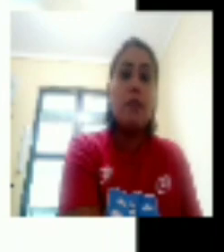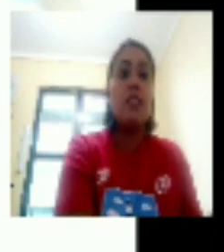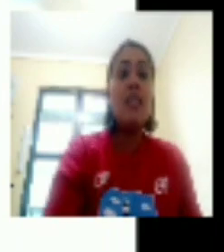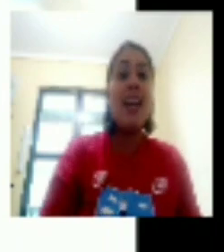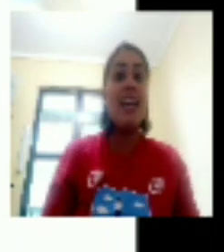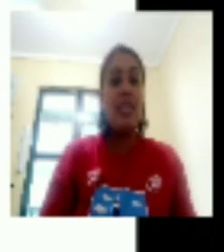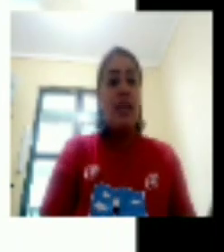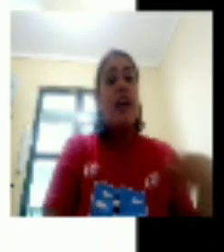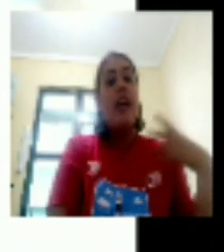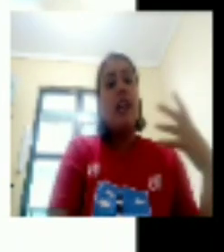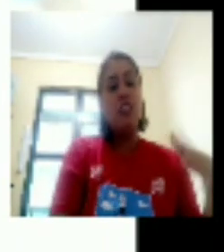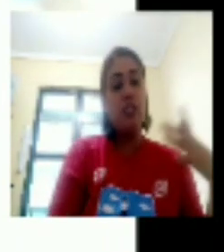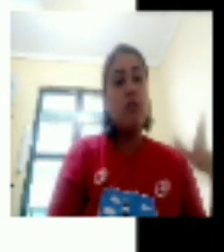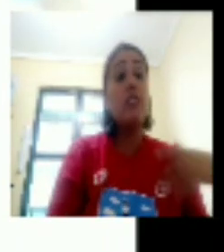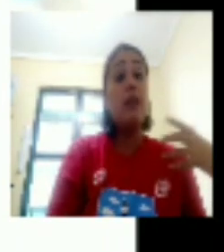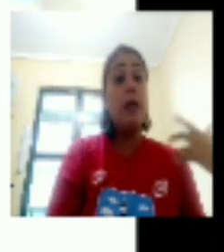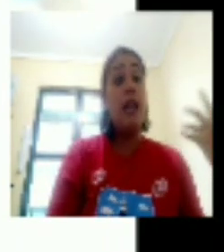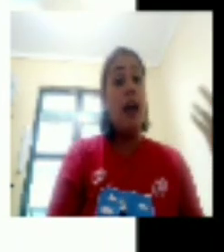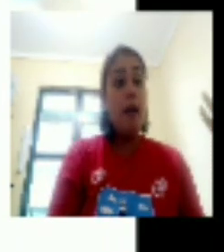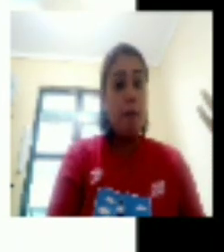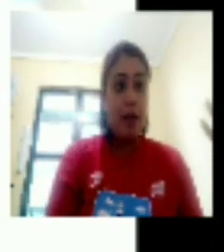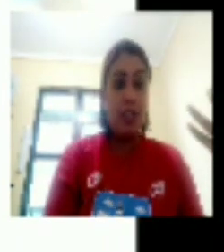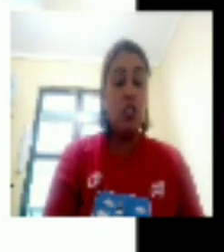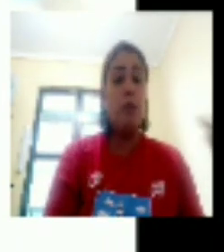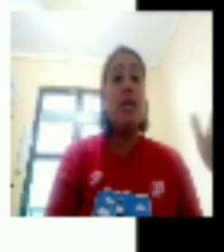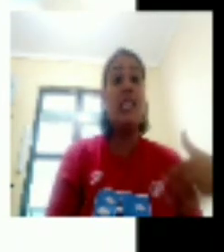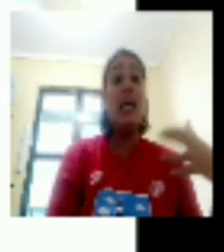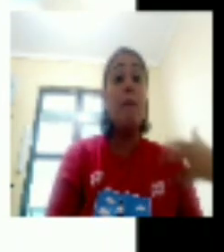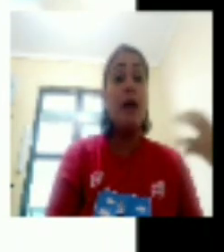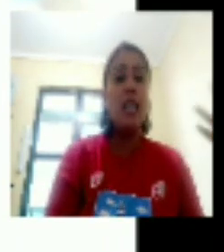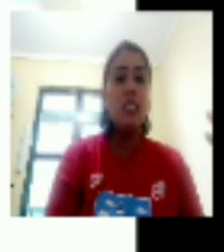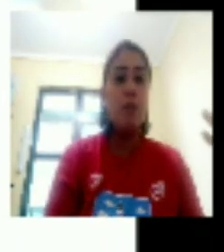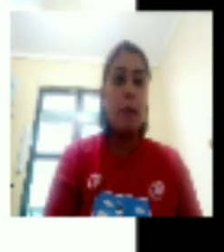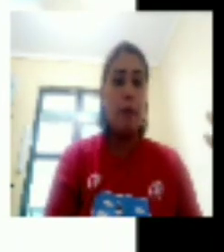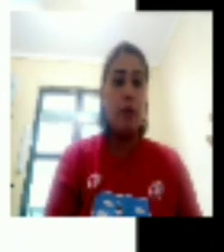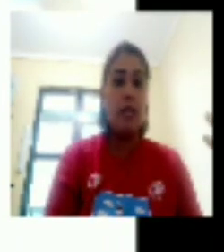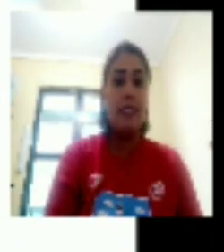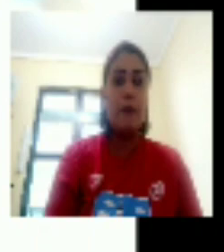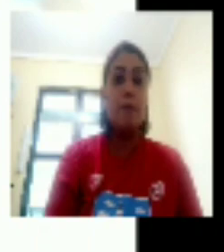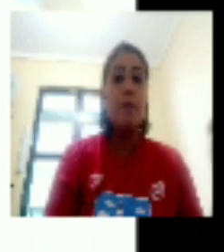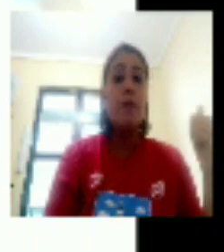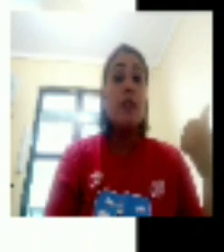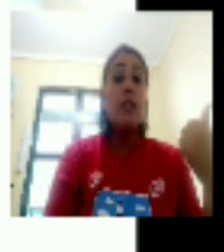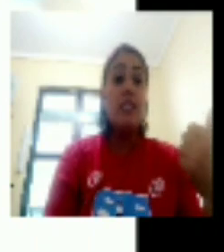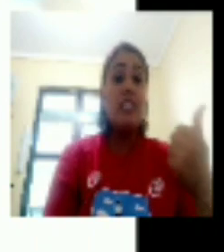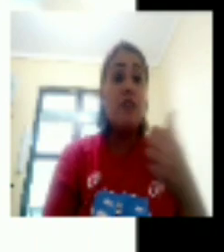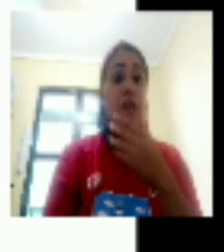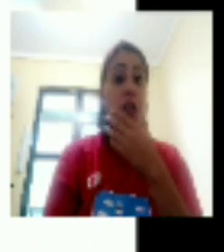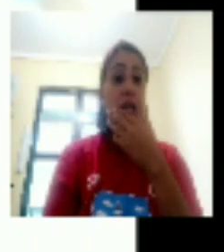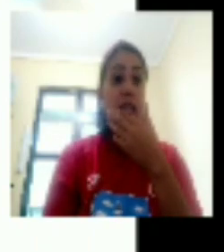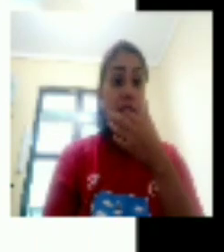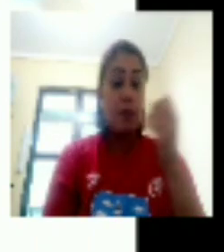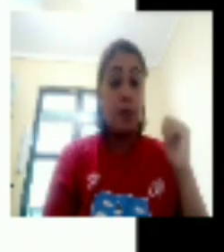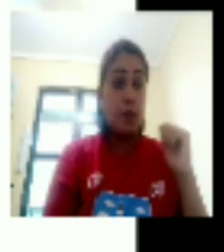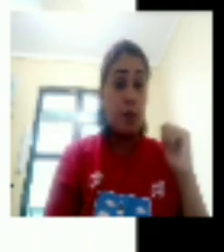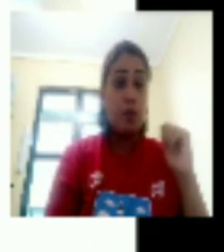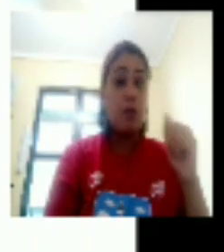do INAMPS. E aí, eles tinham que trabalhar mais, para dar mais para a população. Dessa